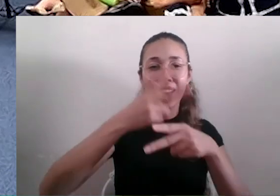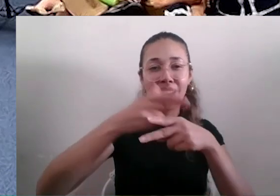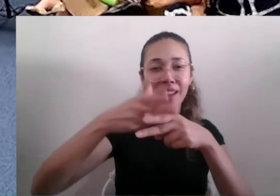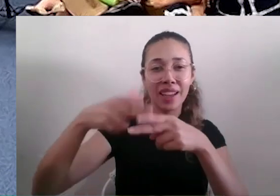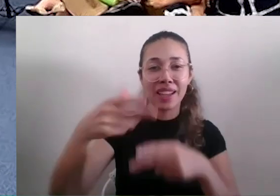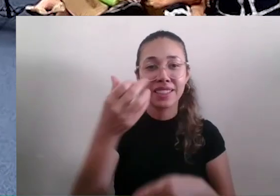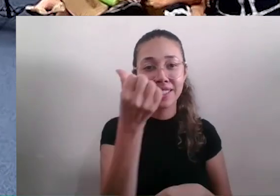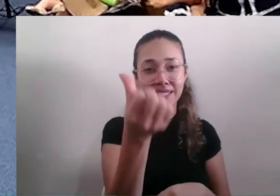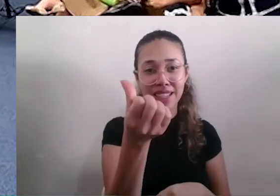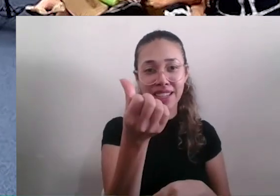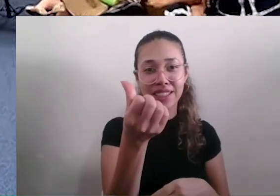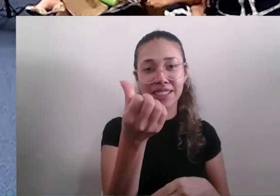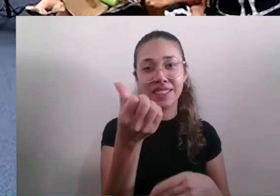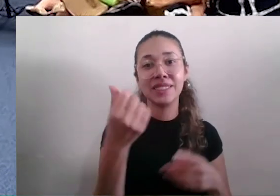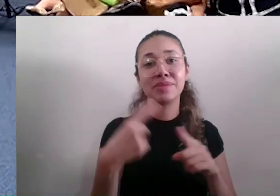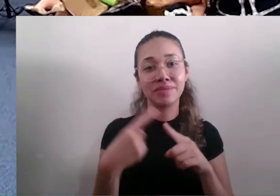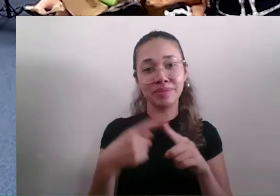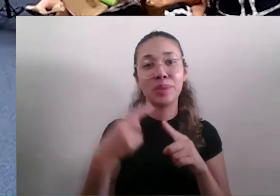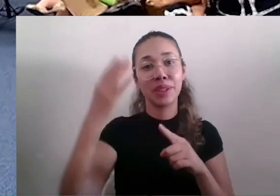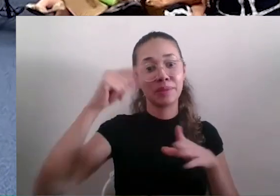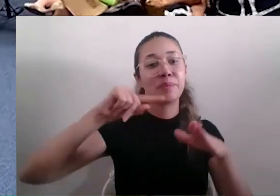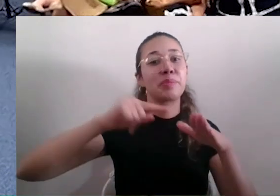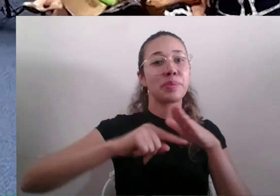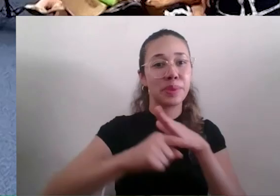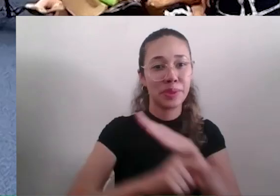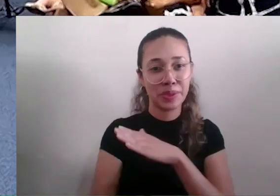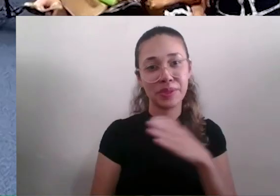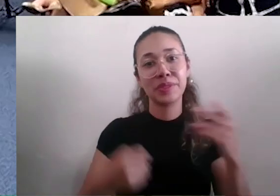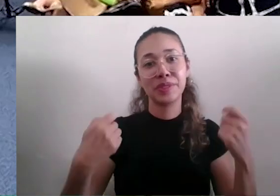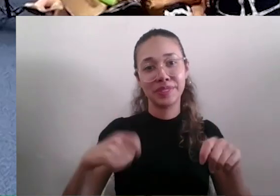isso merece um podcast